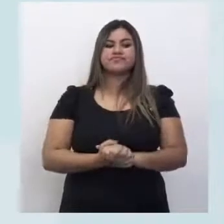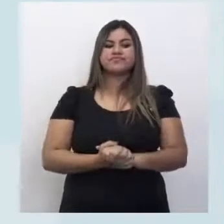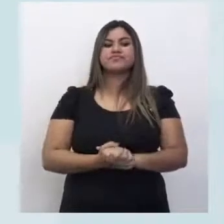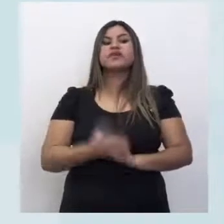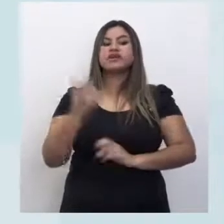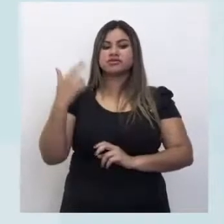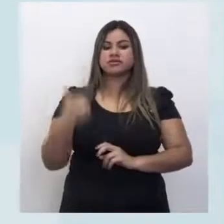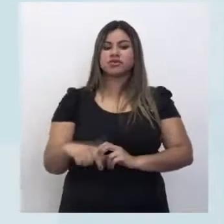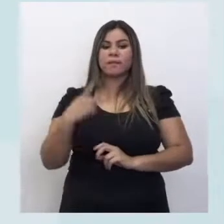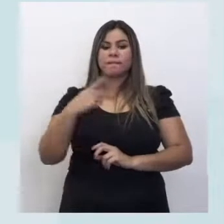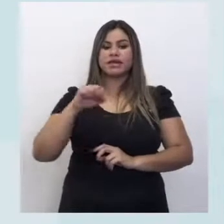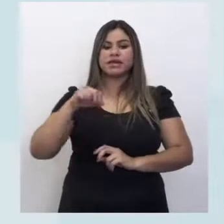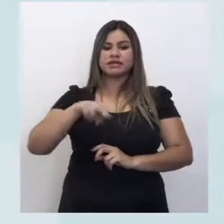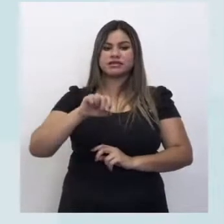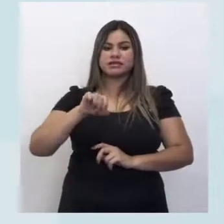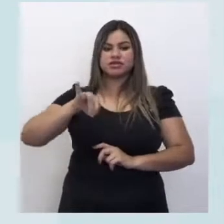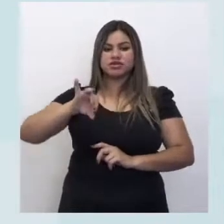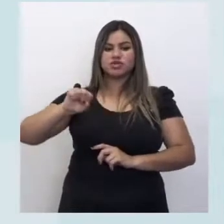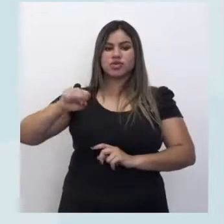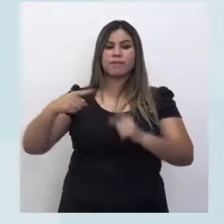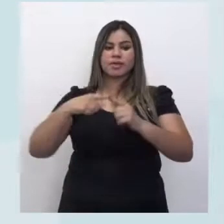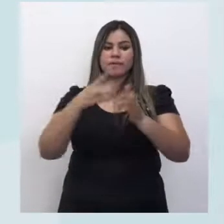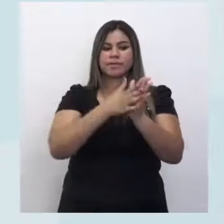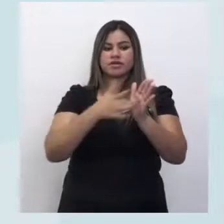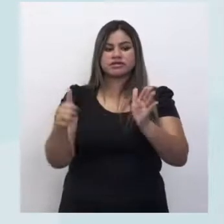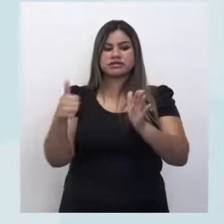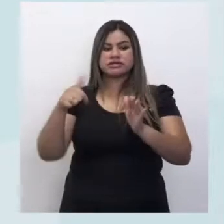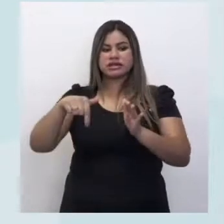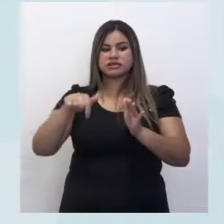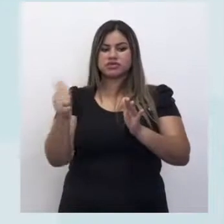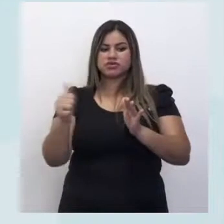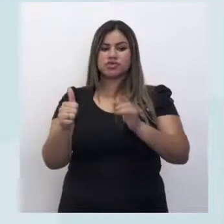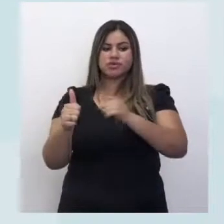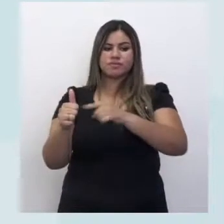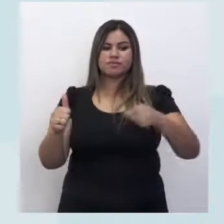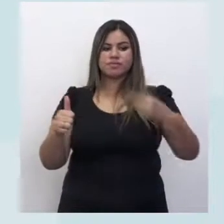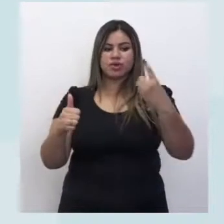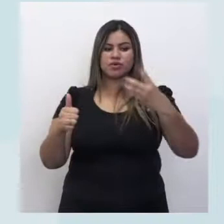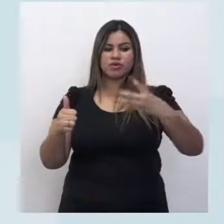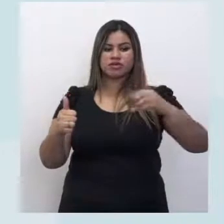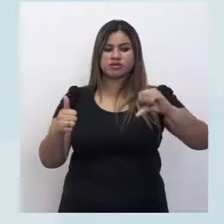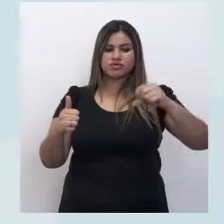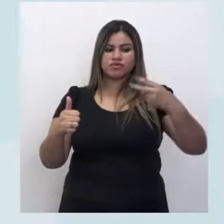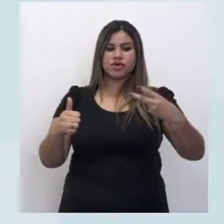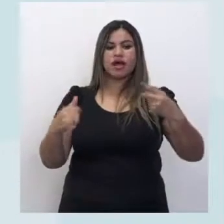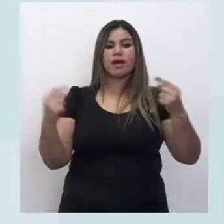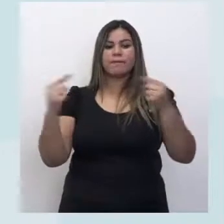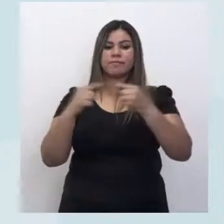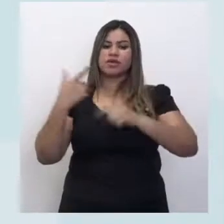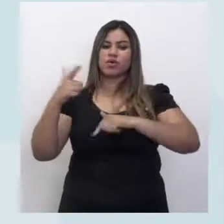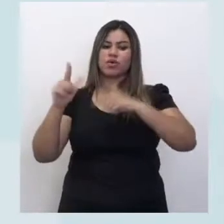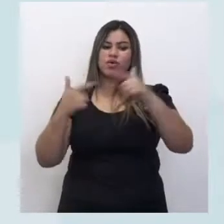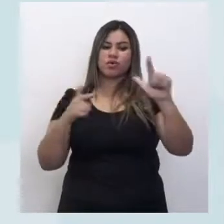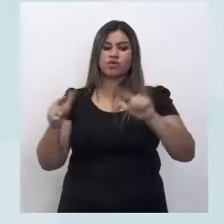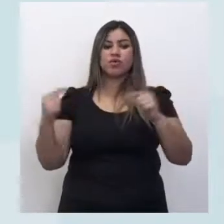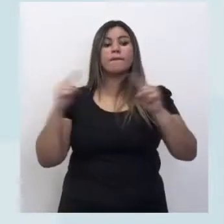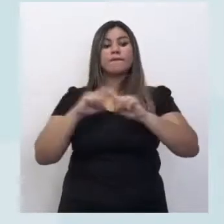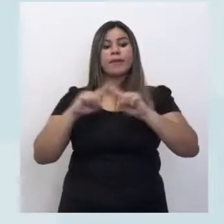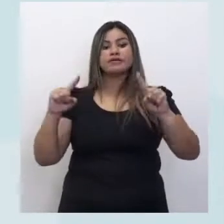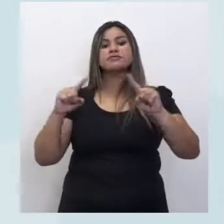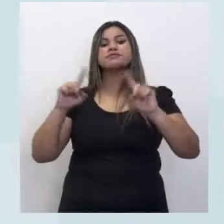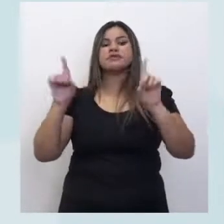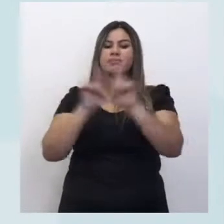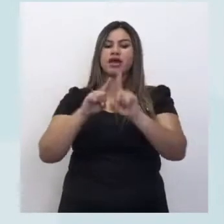Península Ibérica, o período compreendido entre 1711 e 1492 foi marcado, entre outros fatos, pela presença